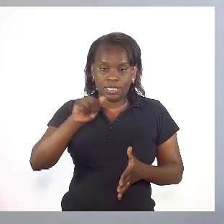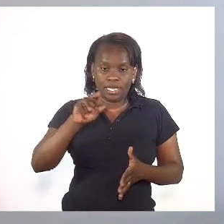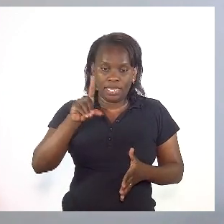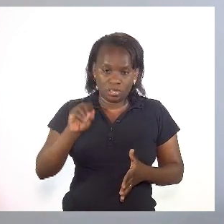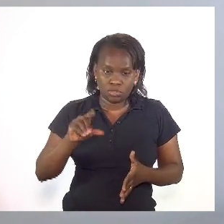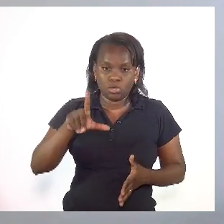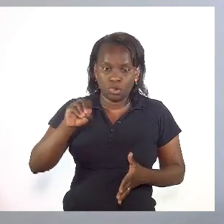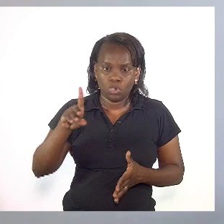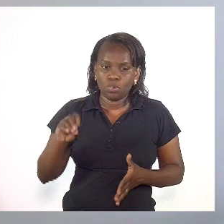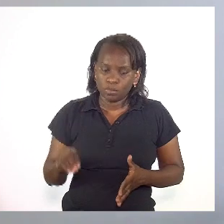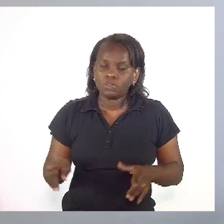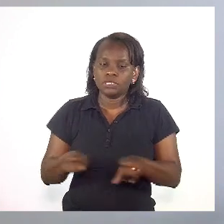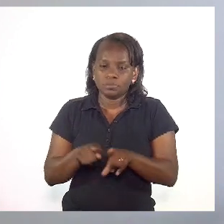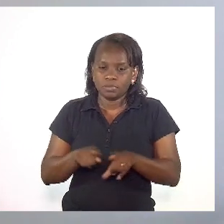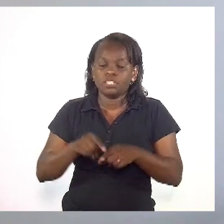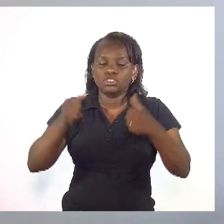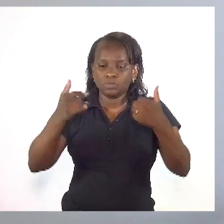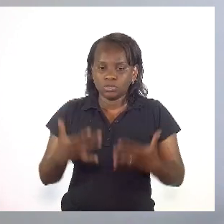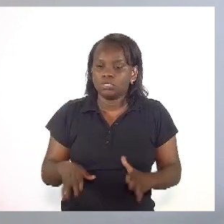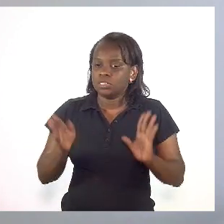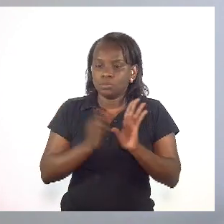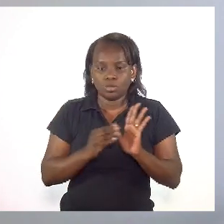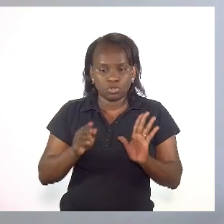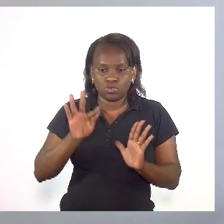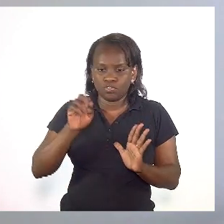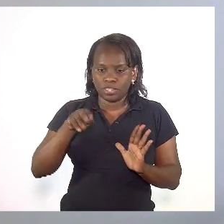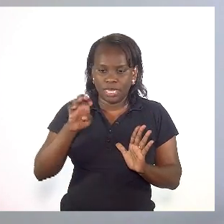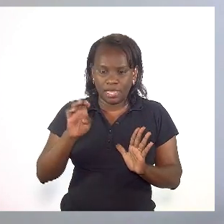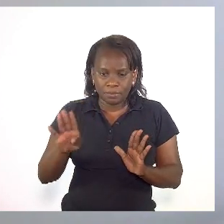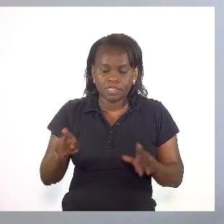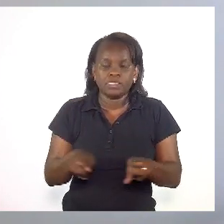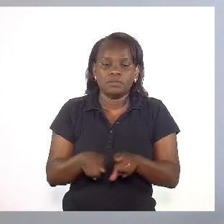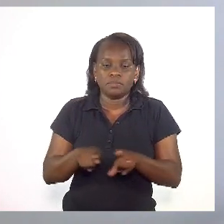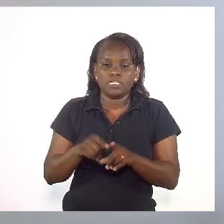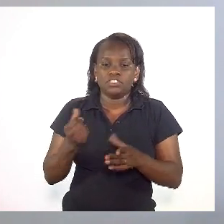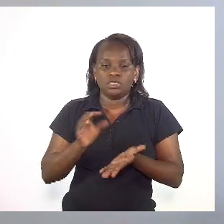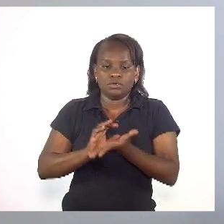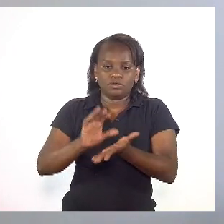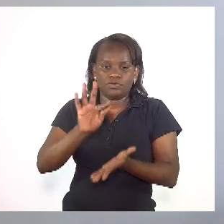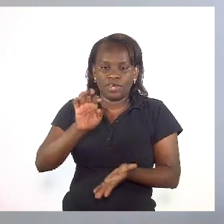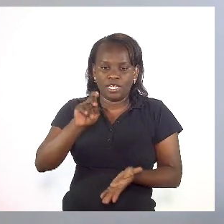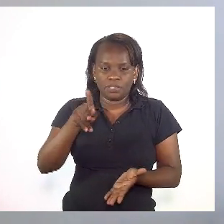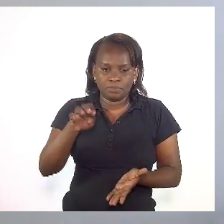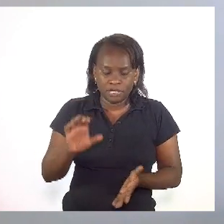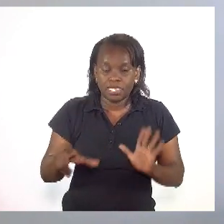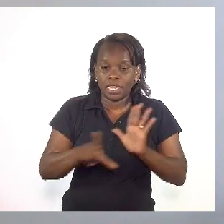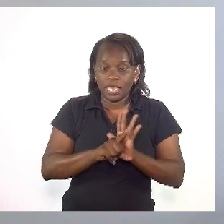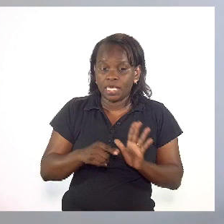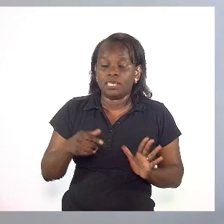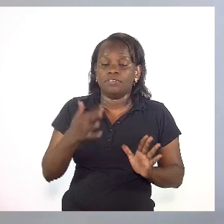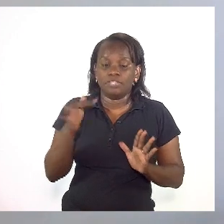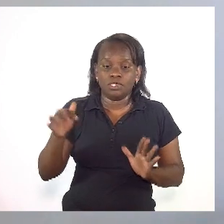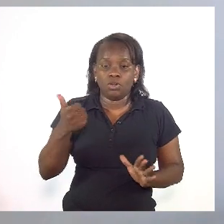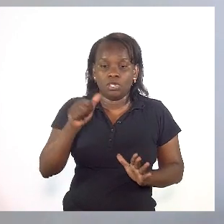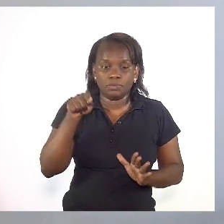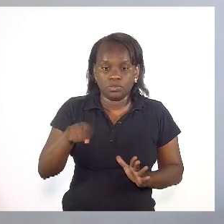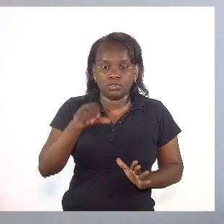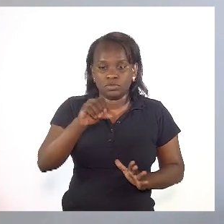mas aconteceu a não inclusão na base de cálculo do Fundeb, os recursos do FECP, a Lei Federal